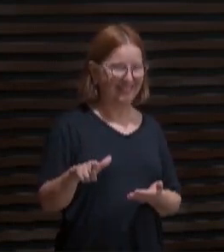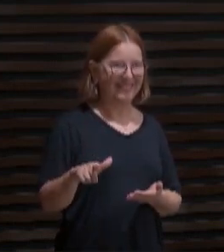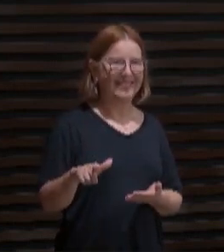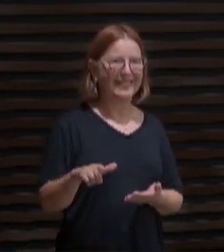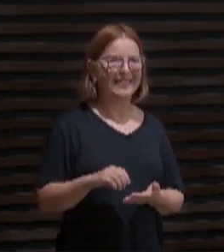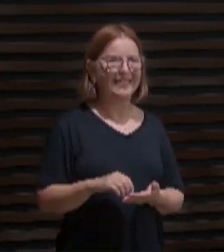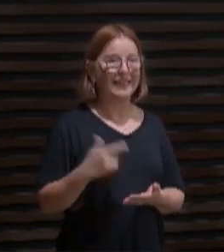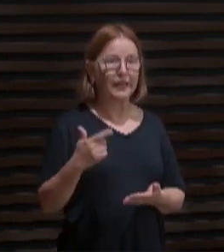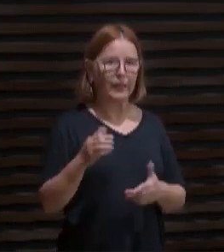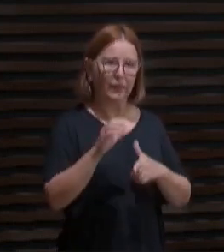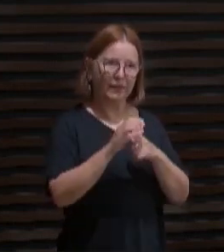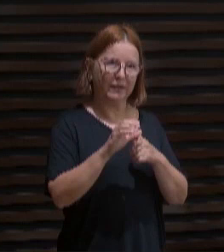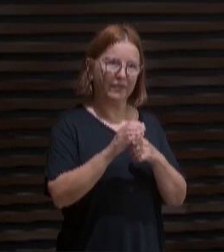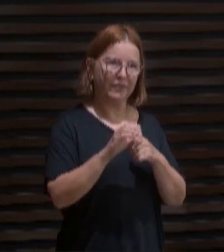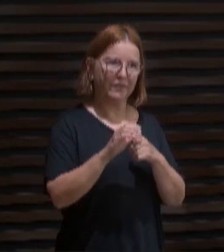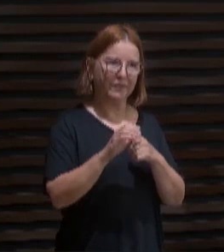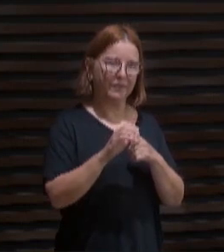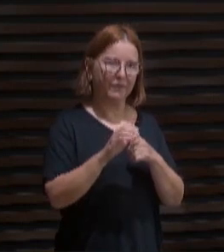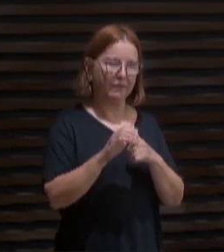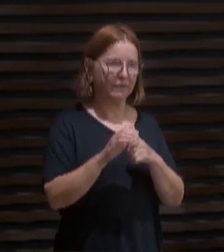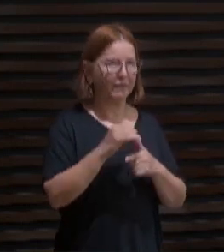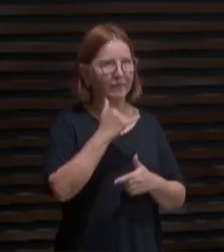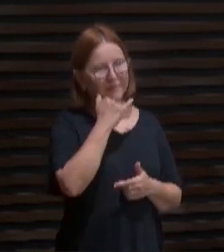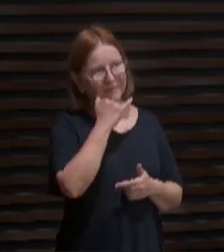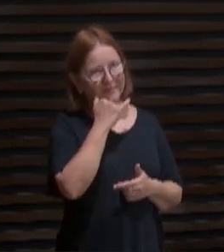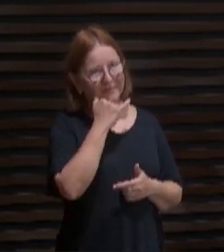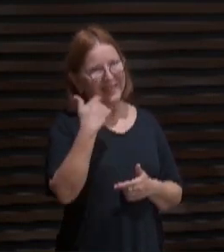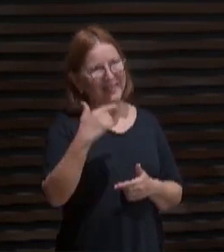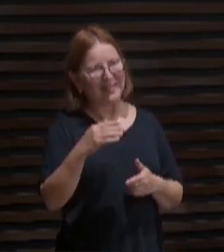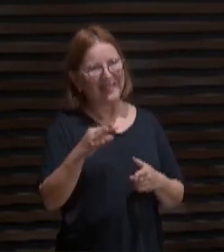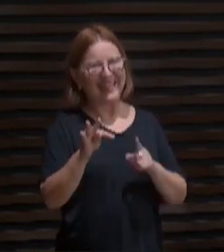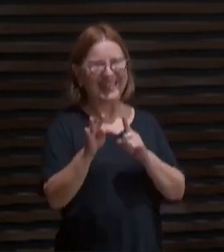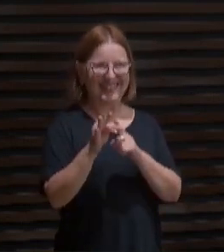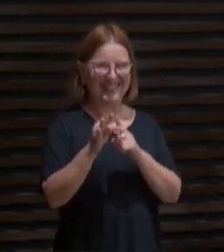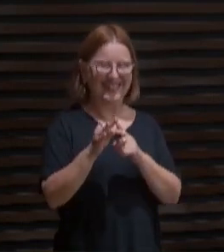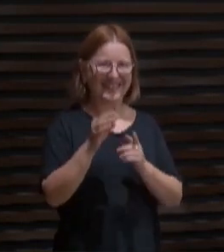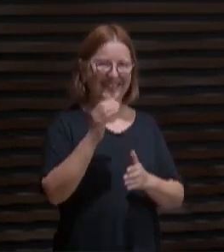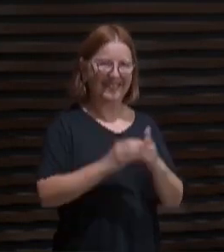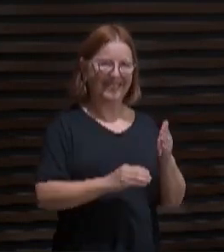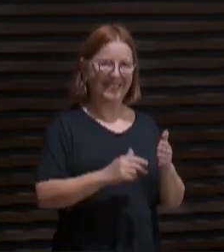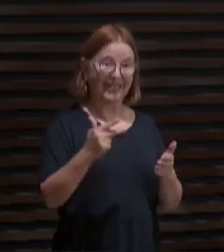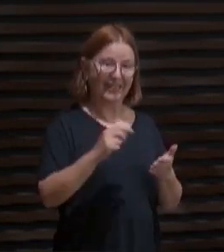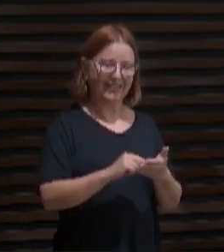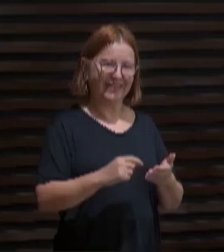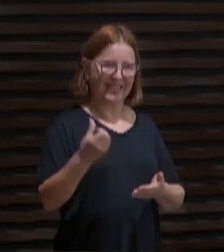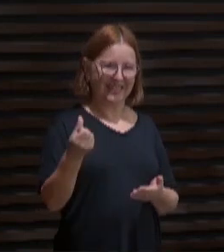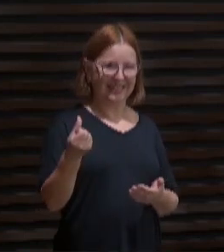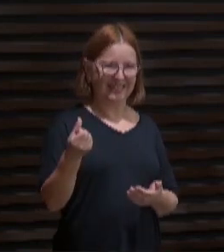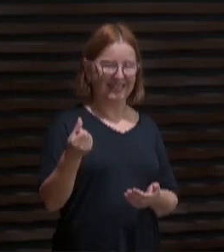2 Timóteo capítulo 3, versículo 6.